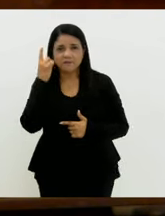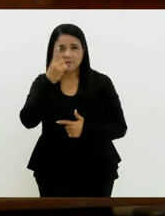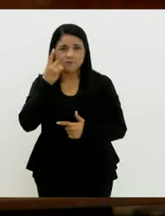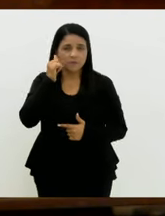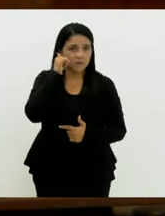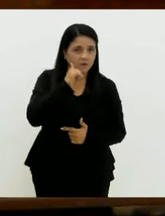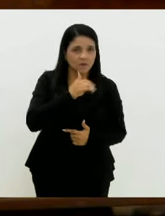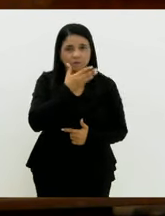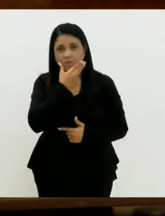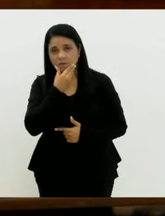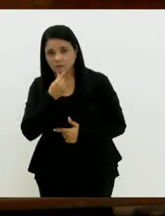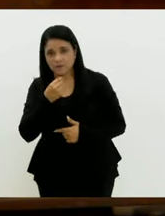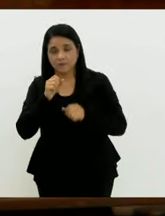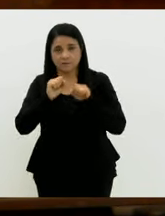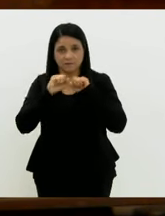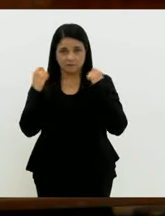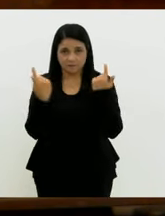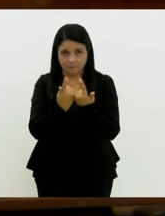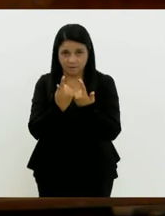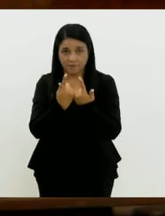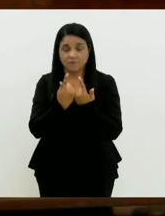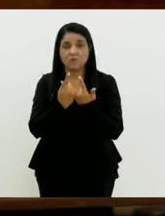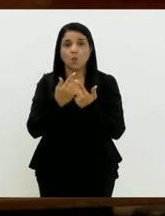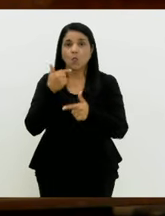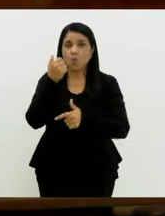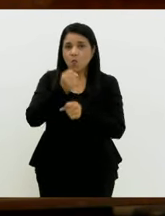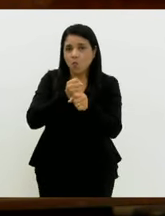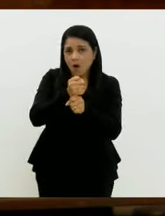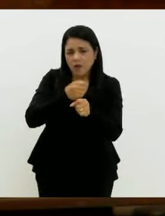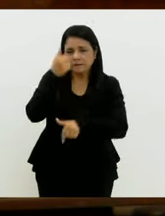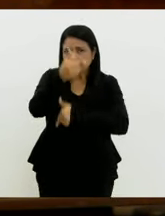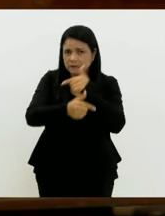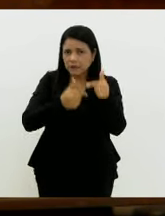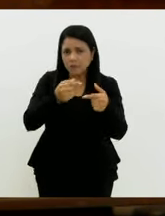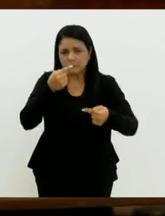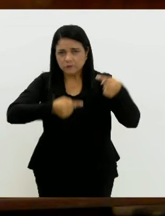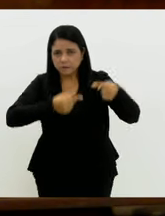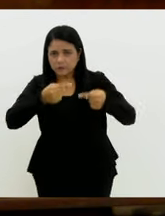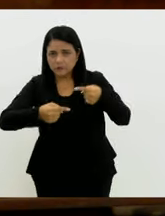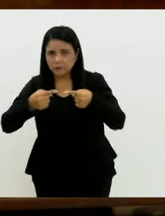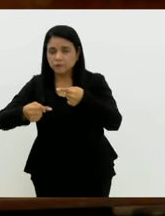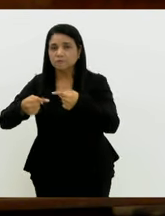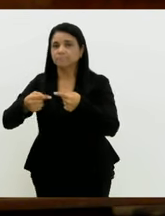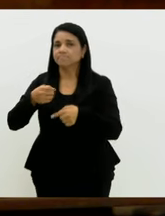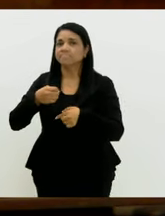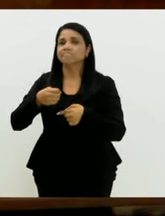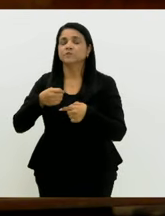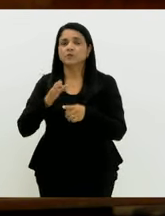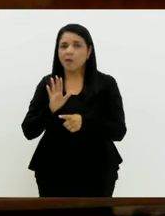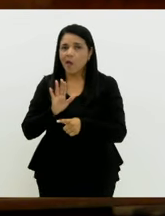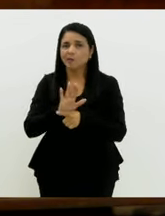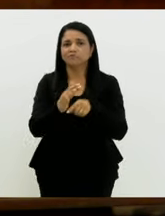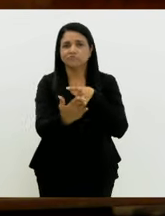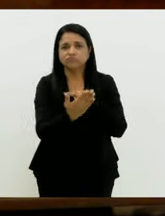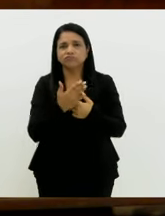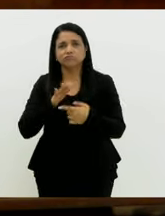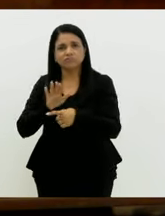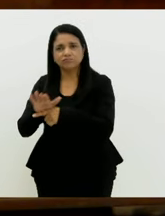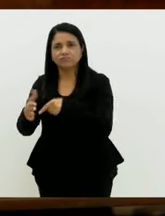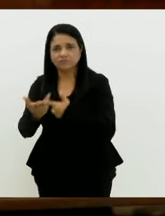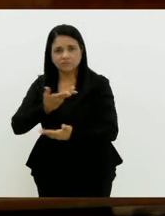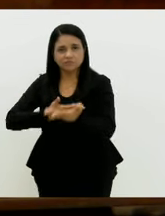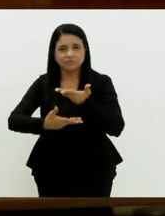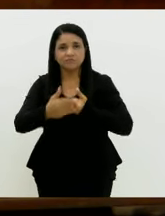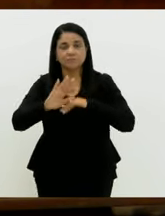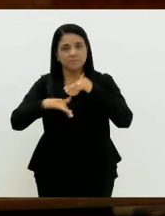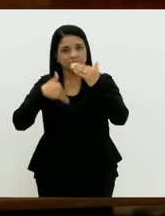Assembleia Legislativa um ano de muito trabalho, debates construtivos e contribuição para um contínuo